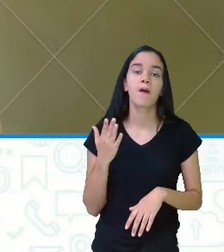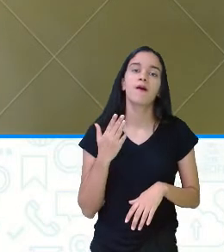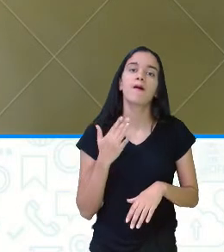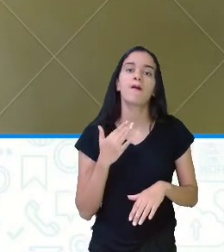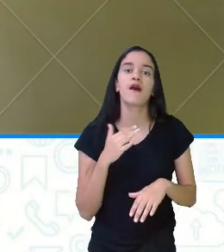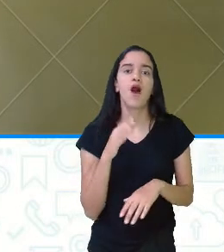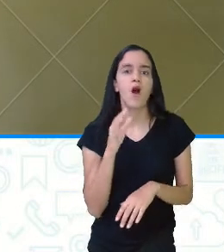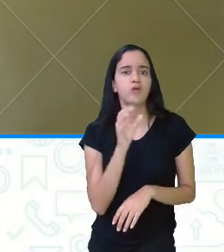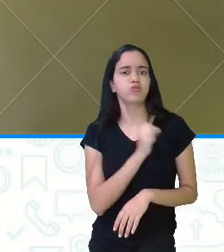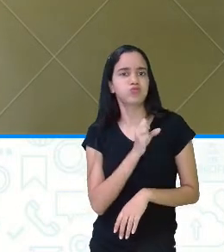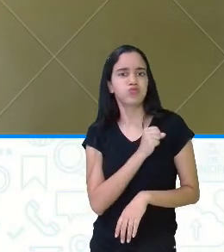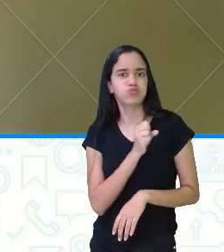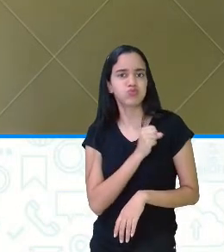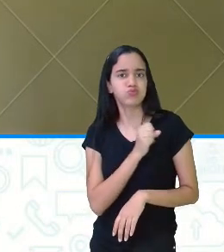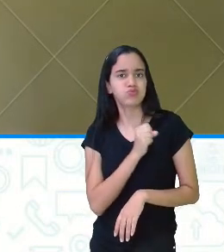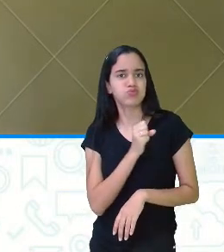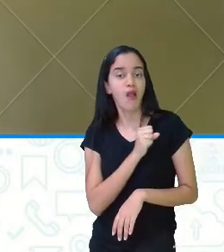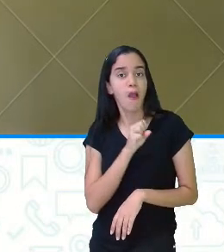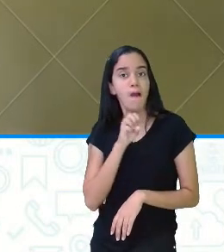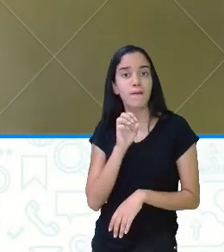em batimentos de até